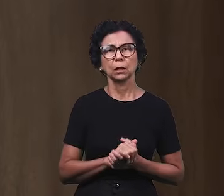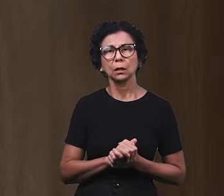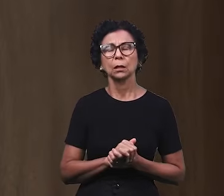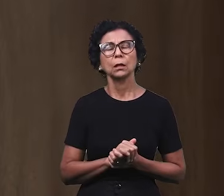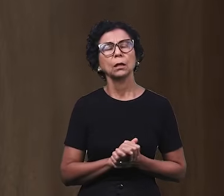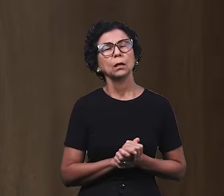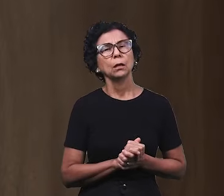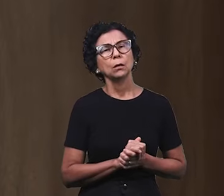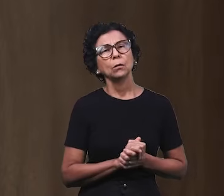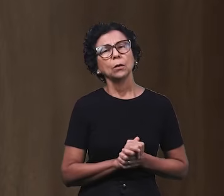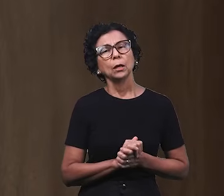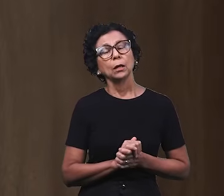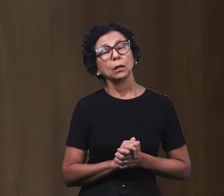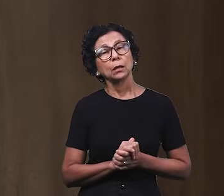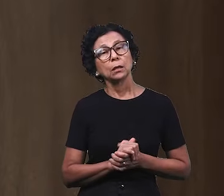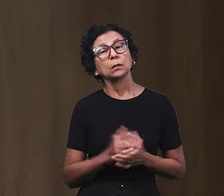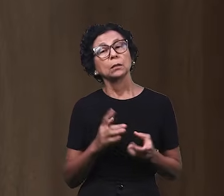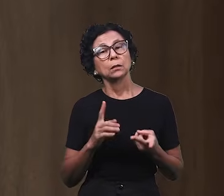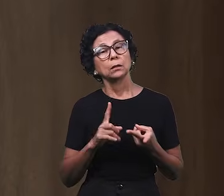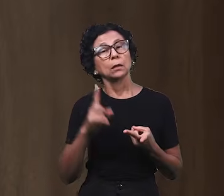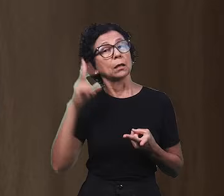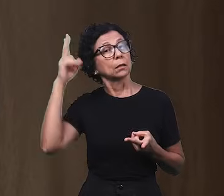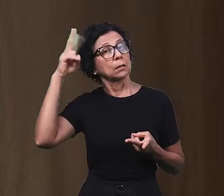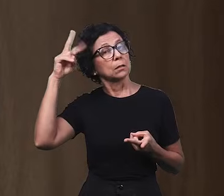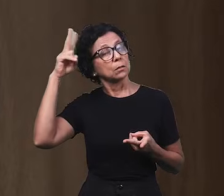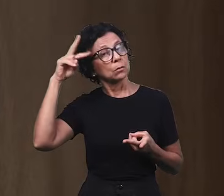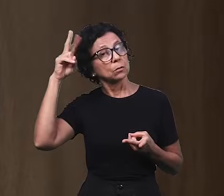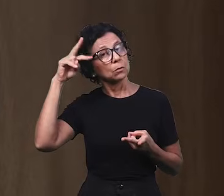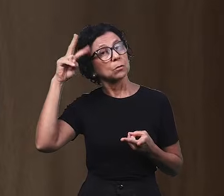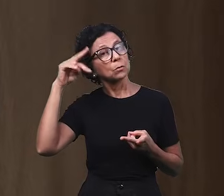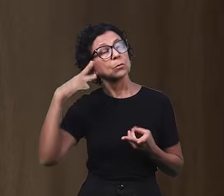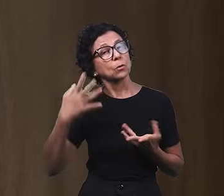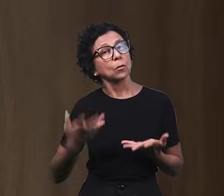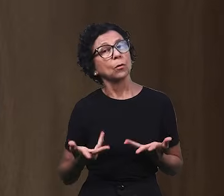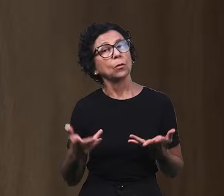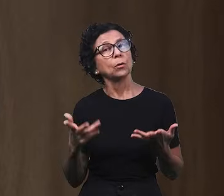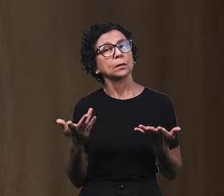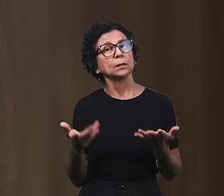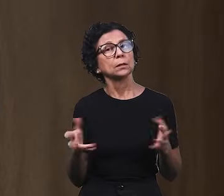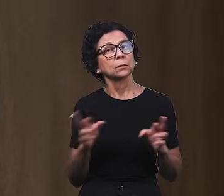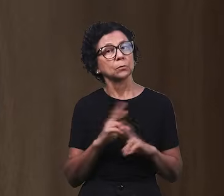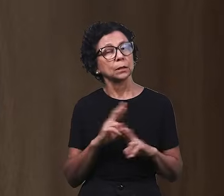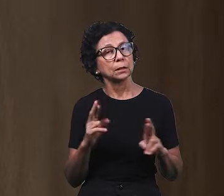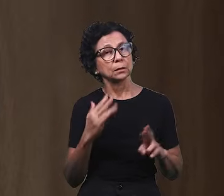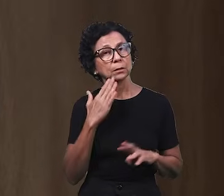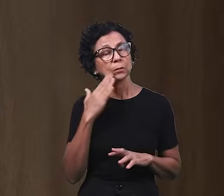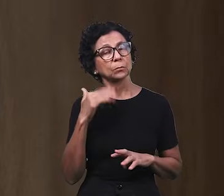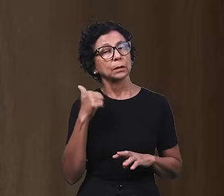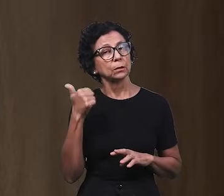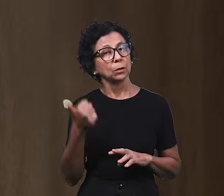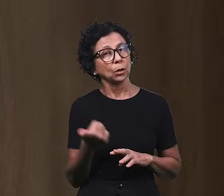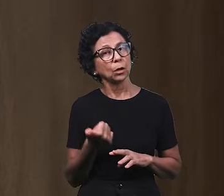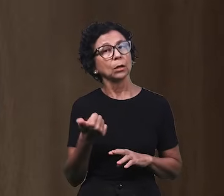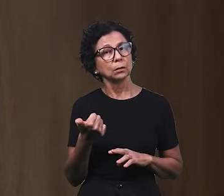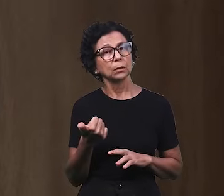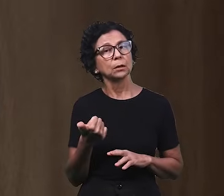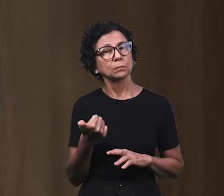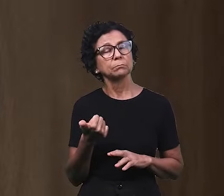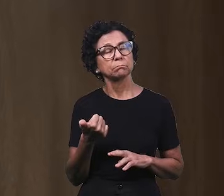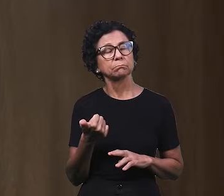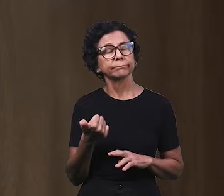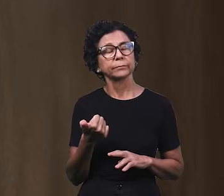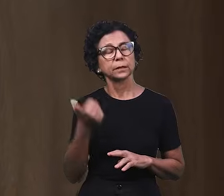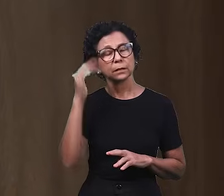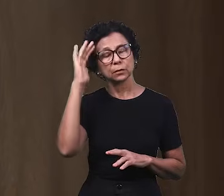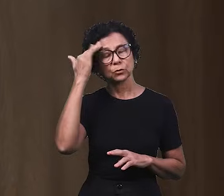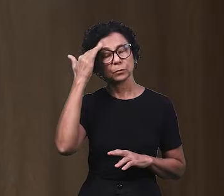vias. Estamos falando da história, porque ela emoldura e nos dá um entendimento melhor da palavra.